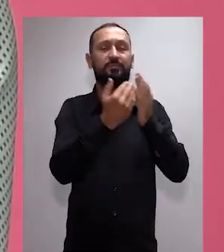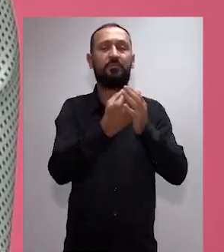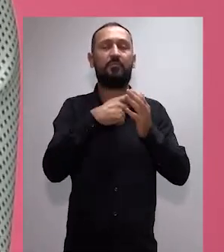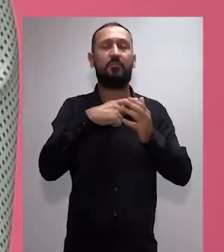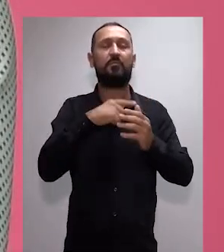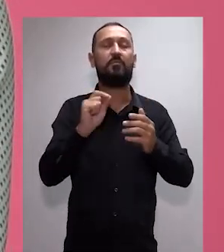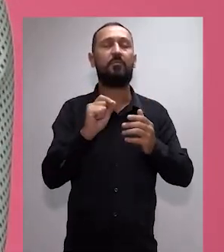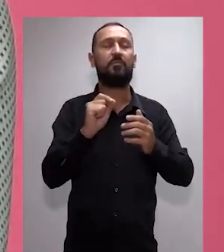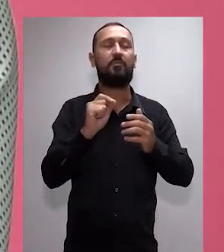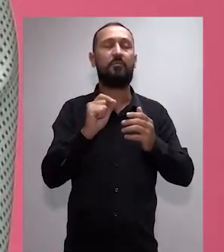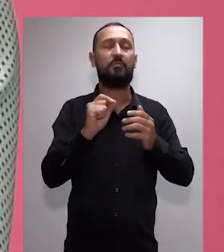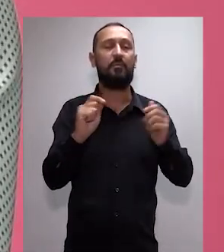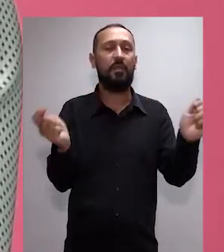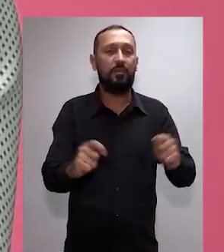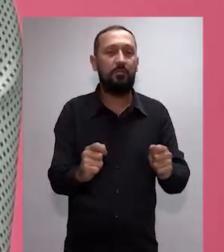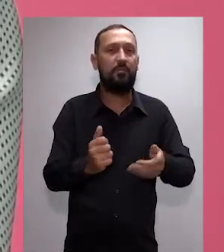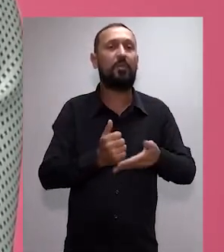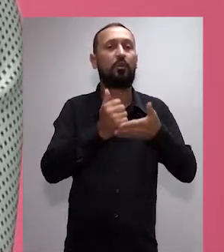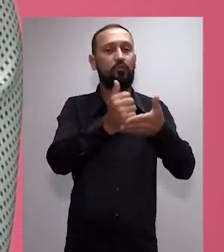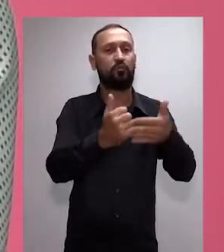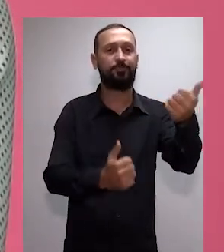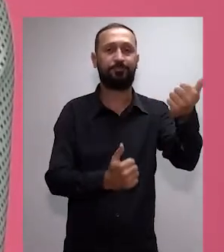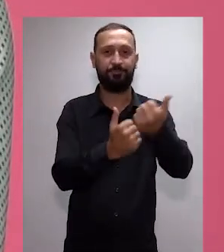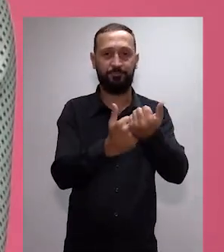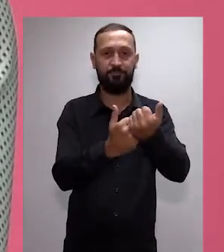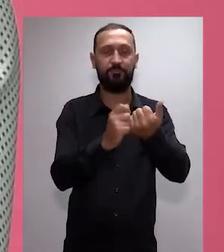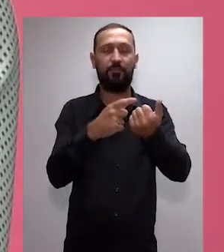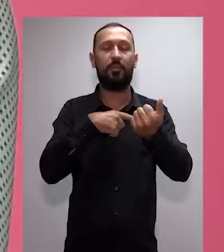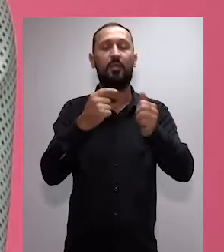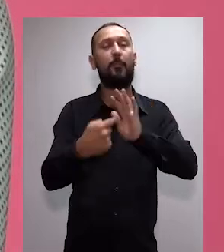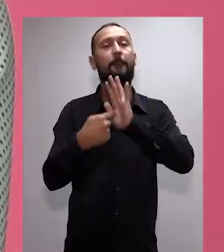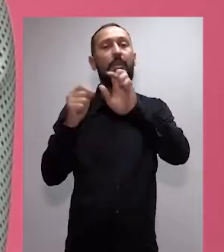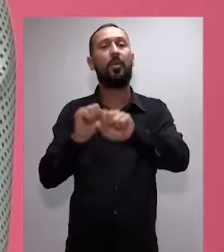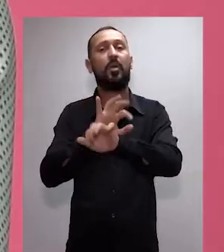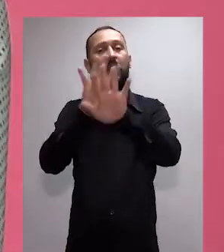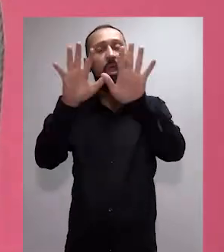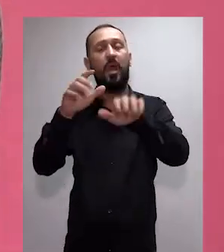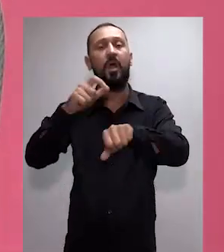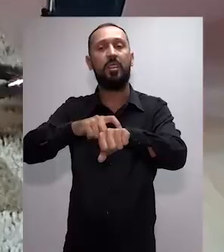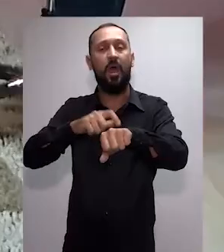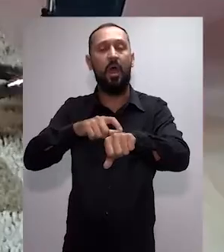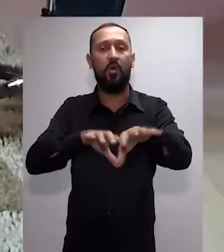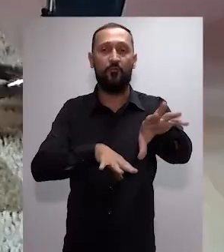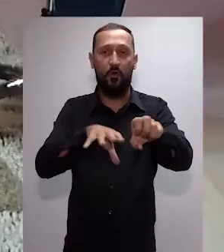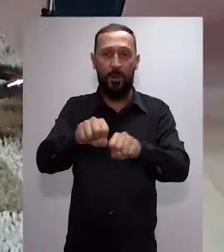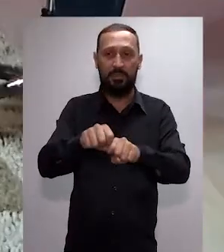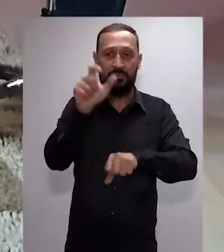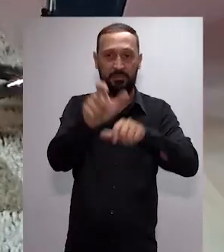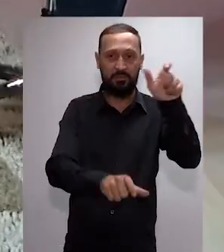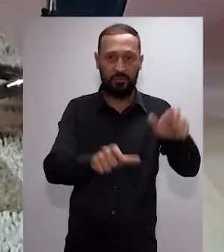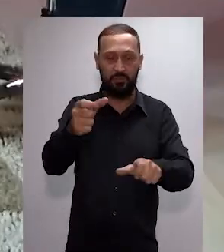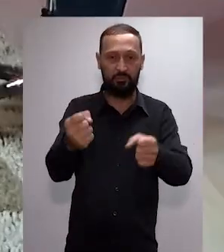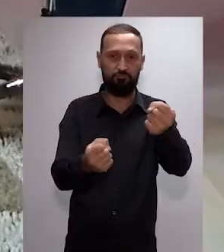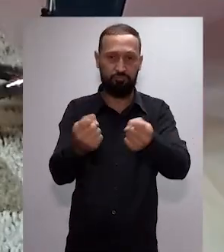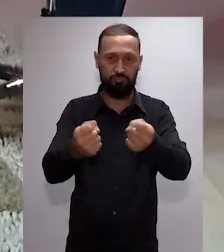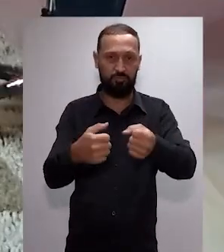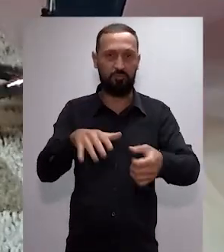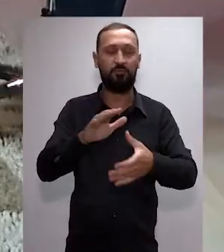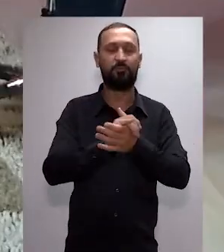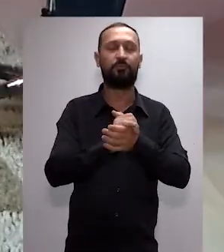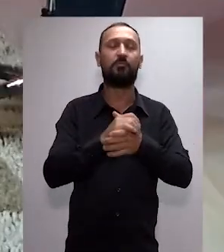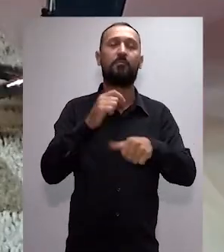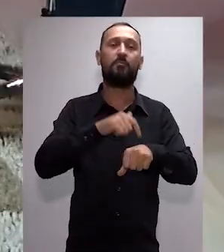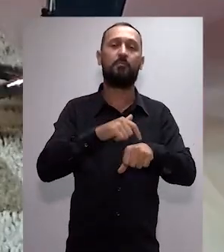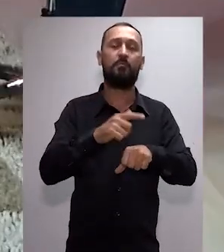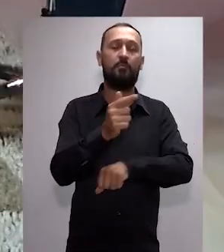mais benefícios e isso vem transparecer e ajudar na formação dos condutores. Nessa nossa